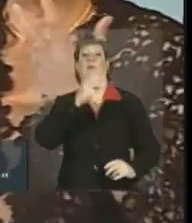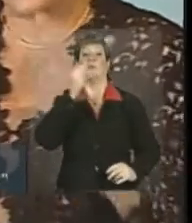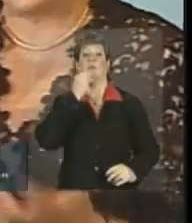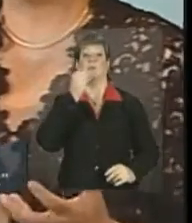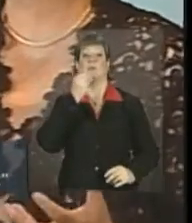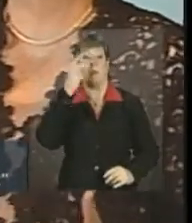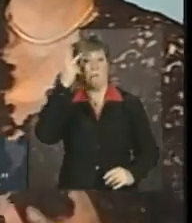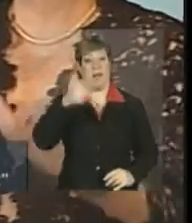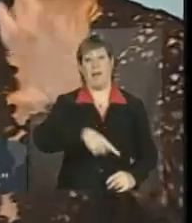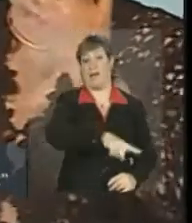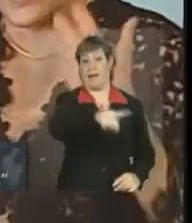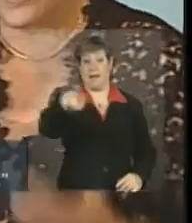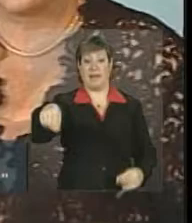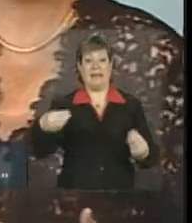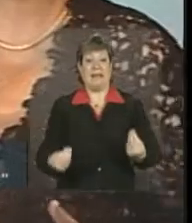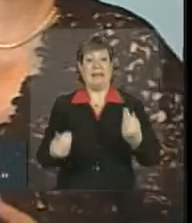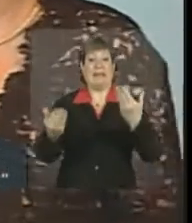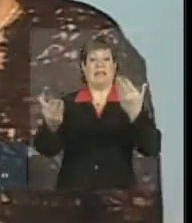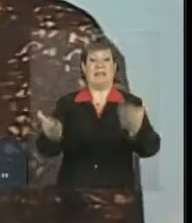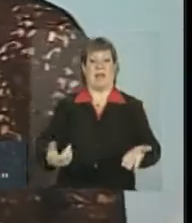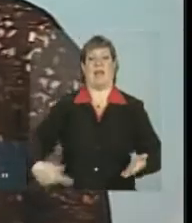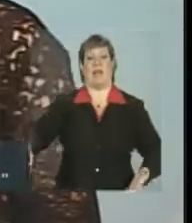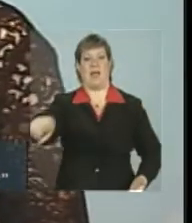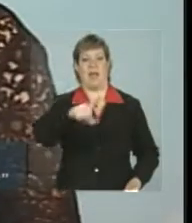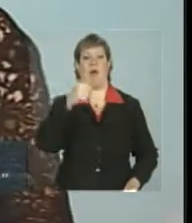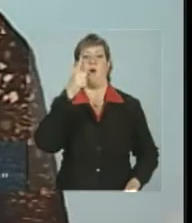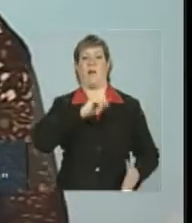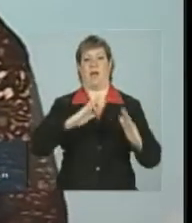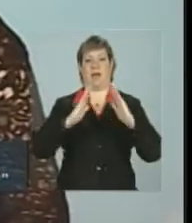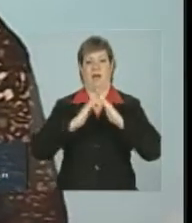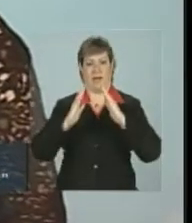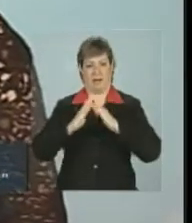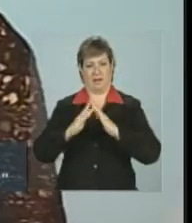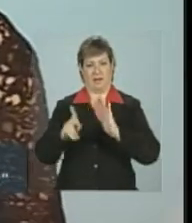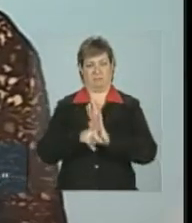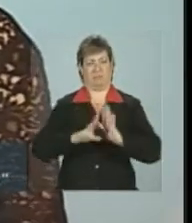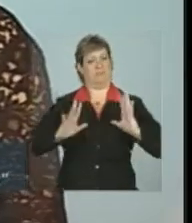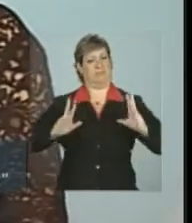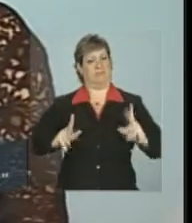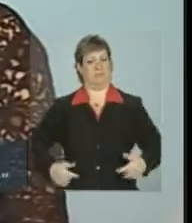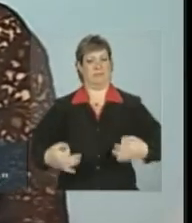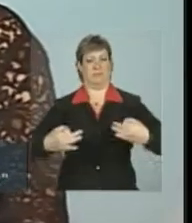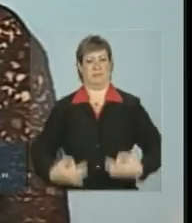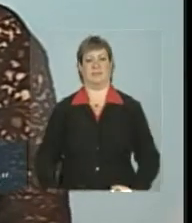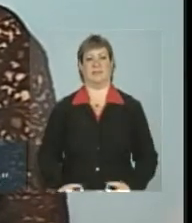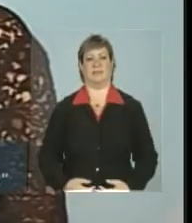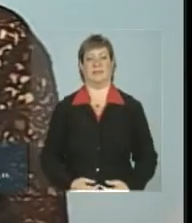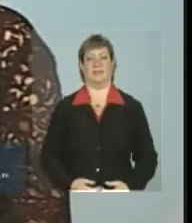a oportunidade para elas, garantir para elas o acesso à moradia digna.